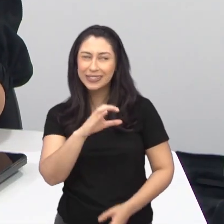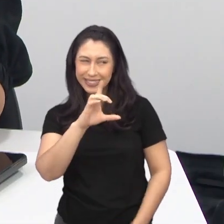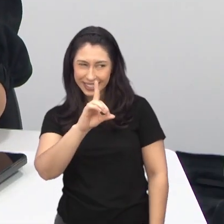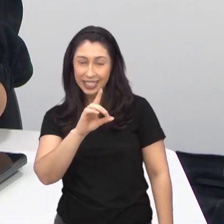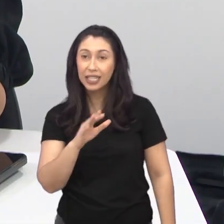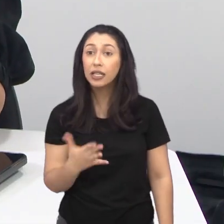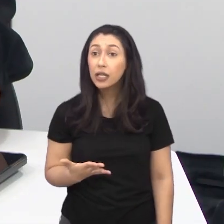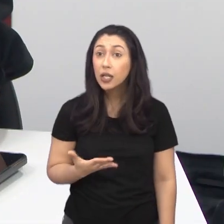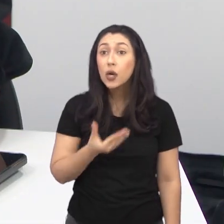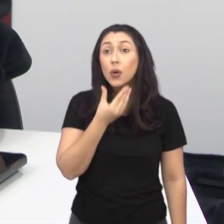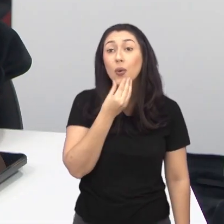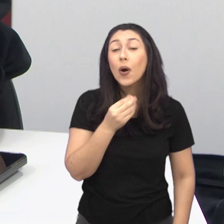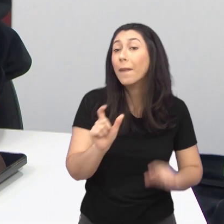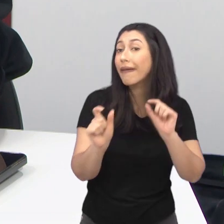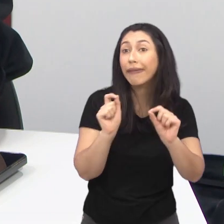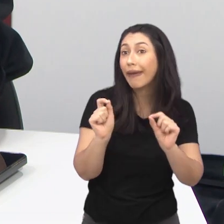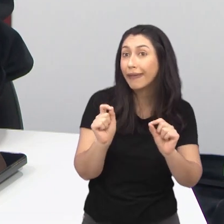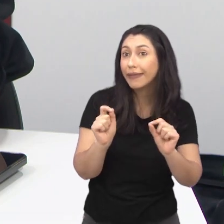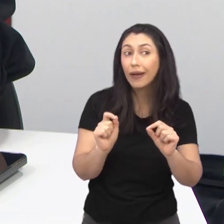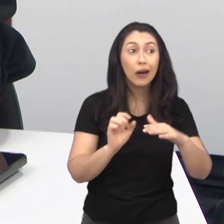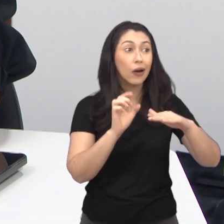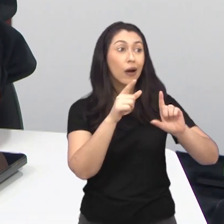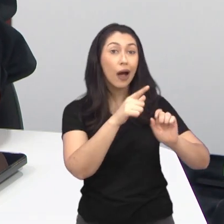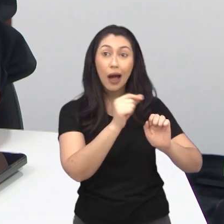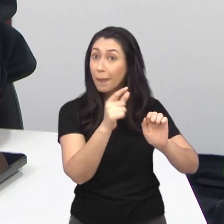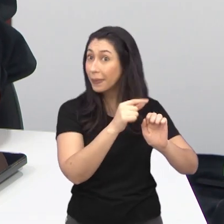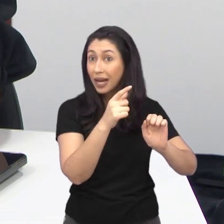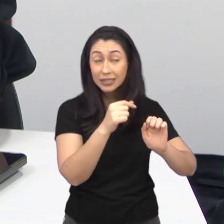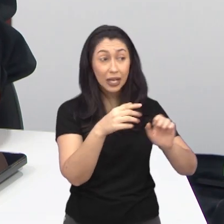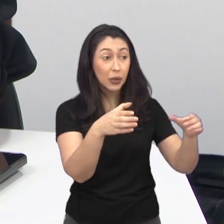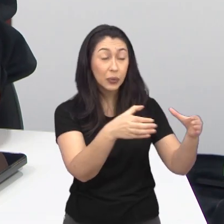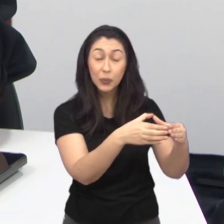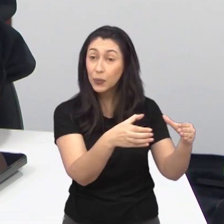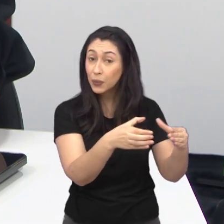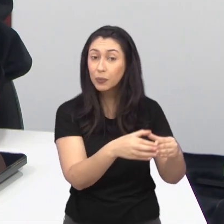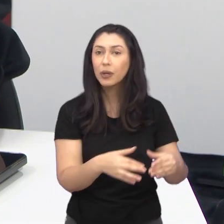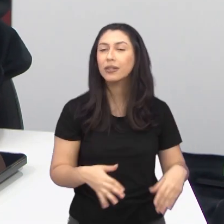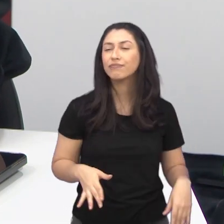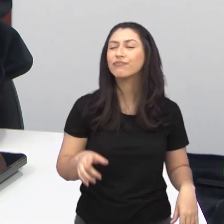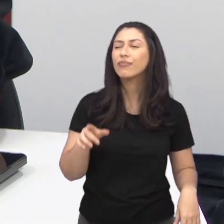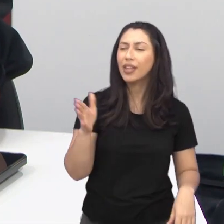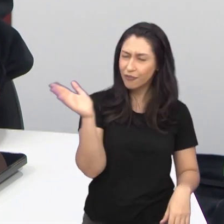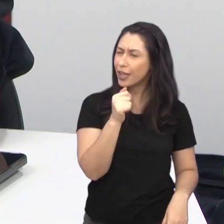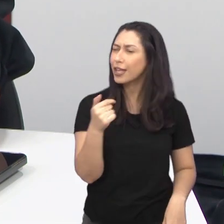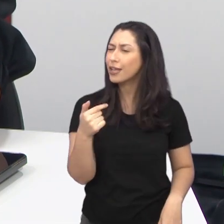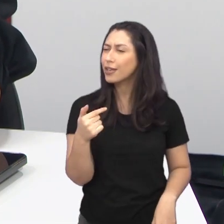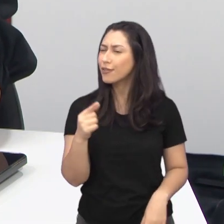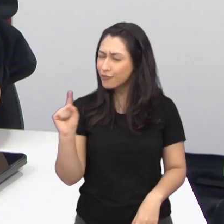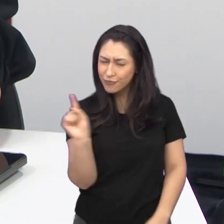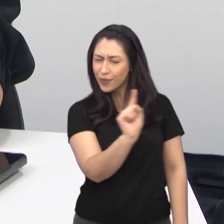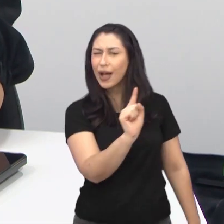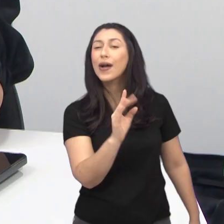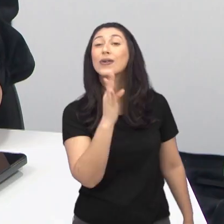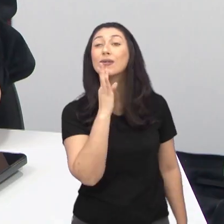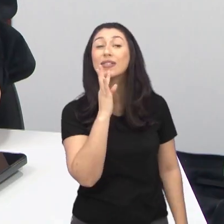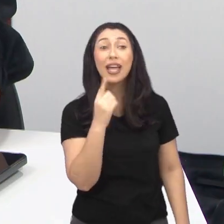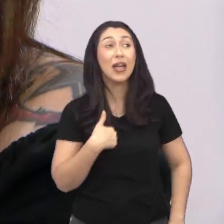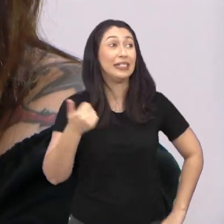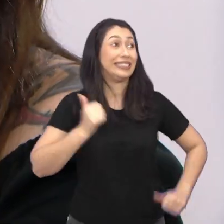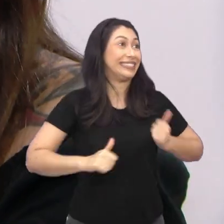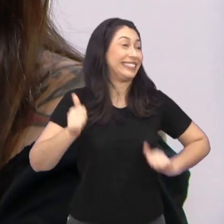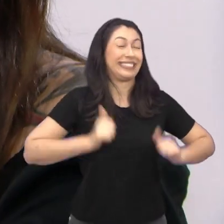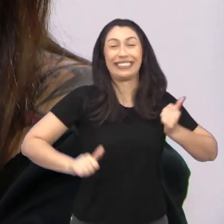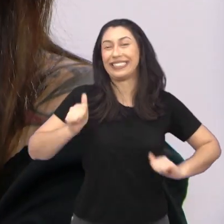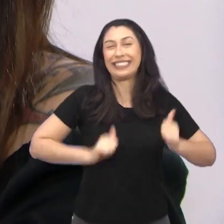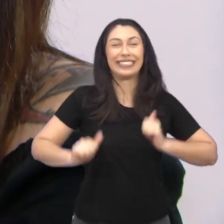cara era tão somente o empresário do Jota. E aí ele falou, eu vou te levar pra conhecer os caras então. Eu fiquei, assim, eufórica.